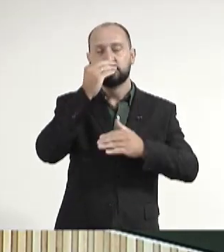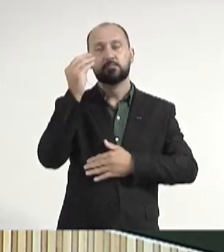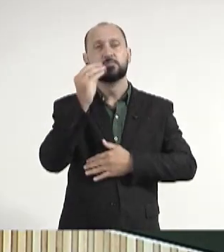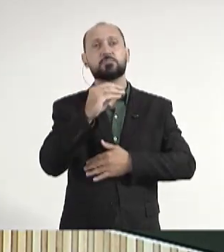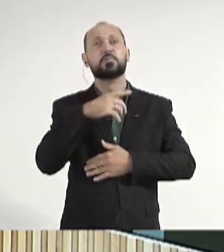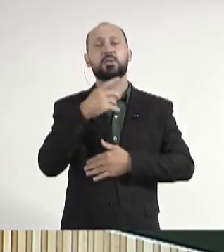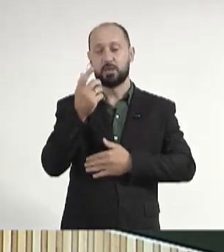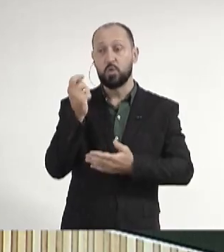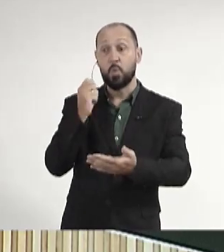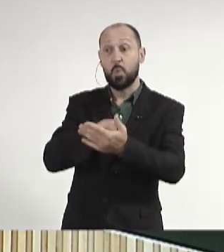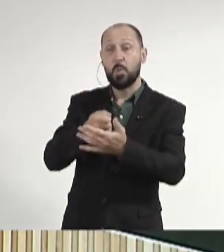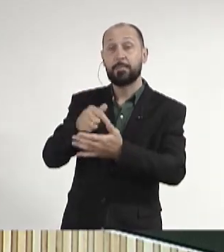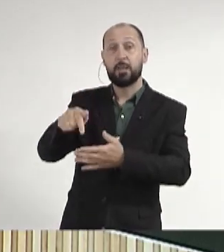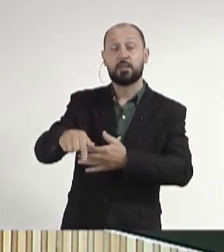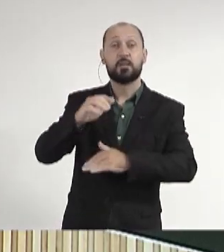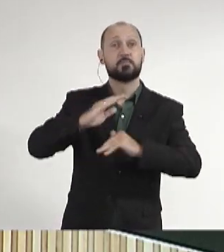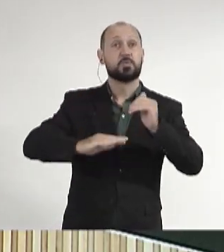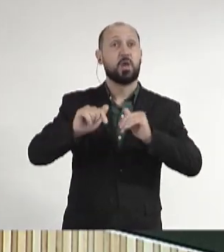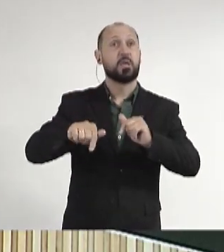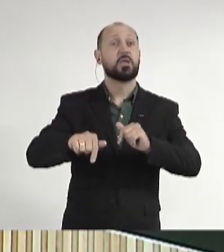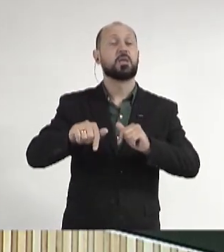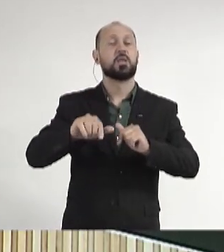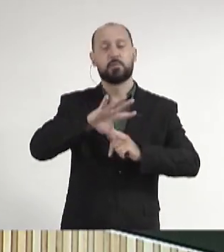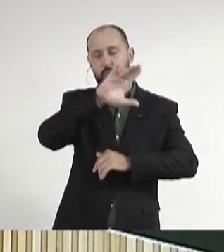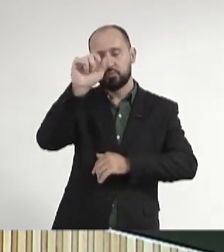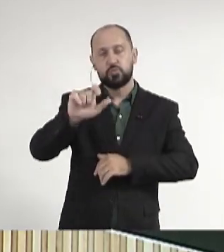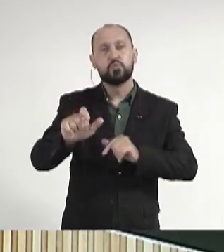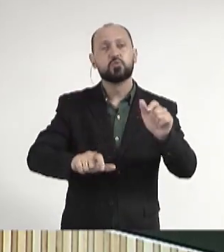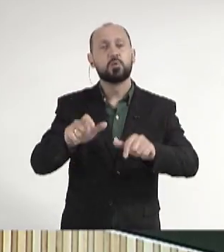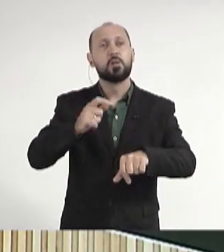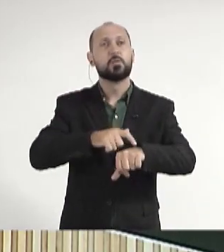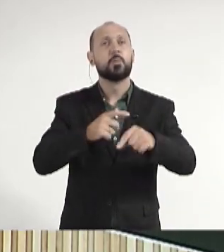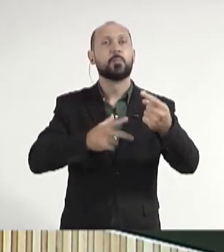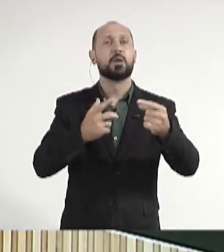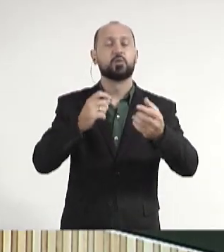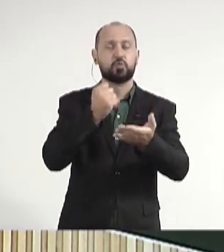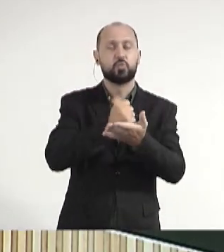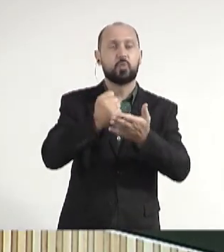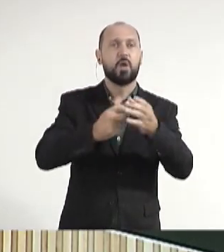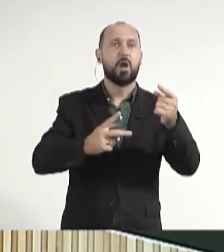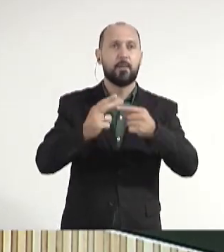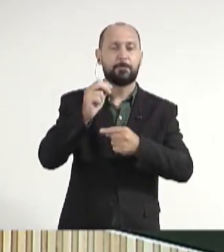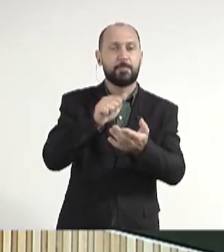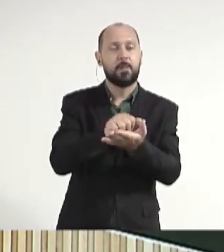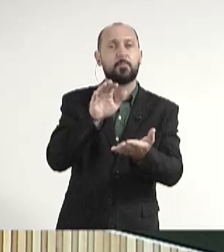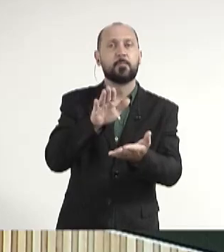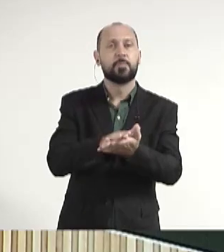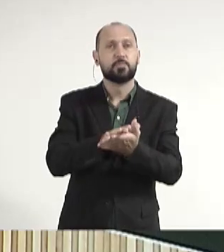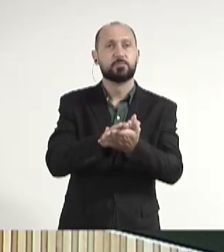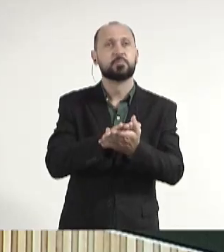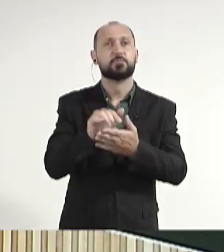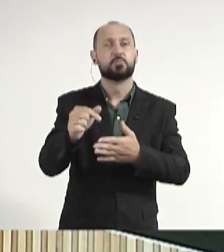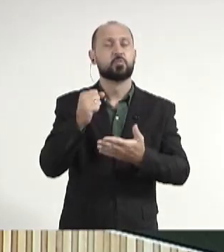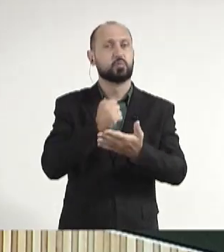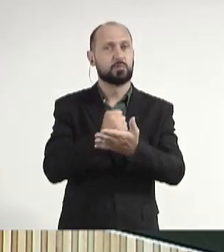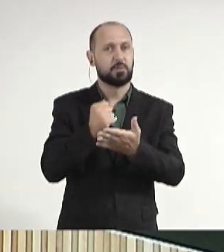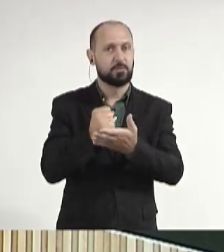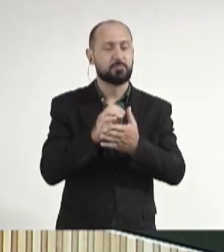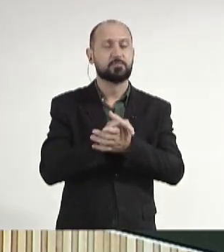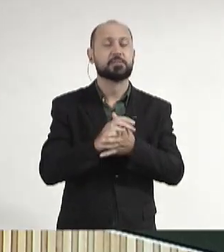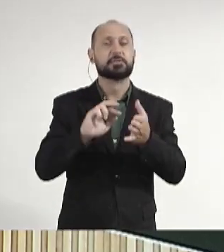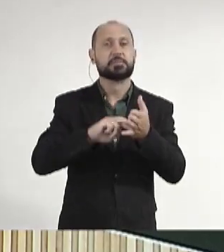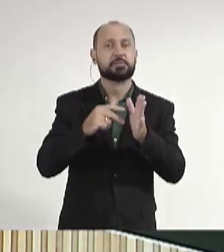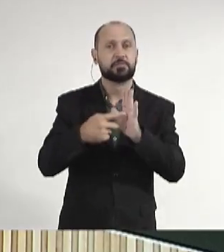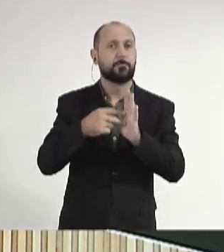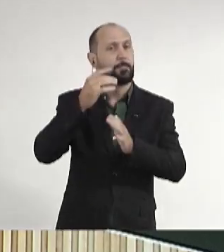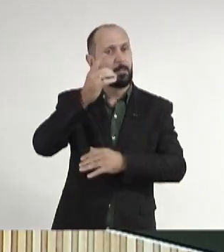querendo cobrar do consumidor sul-mato-grossense, nos casos de rompimento, a multa por fidelidade contratual. atual. Nesse